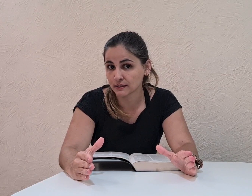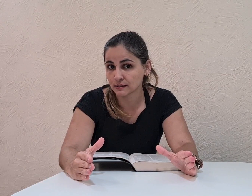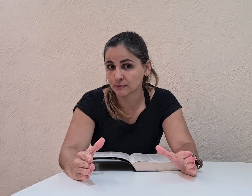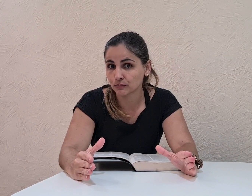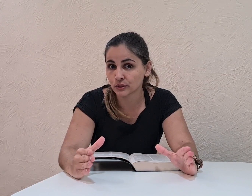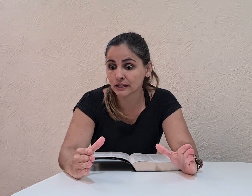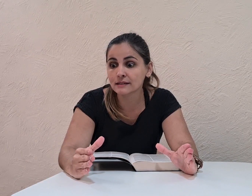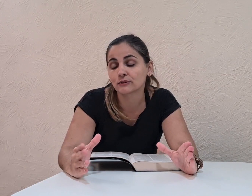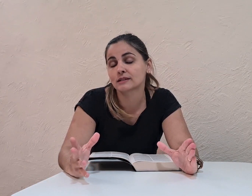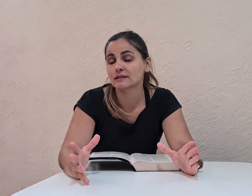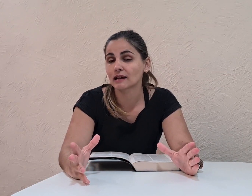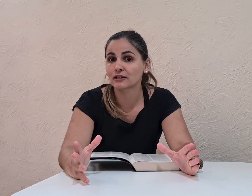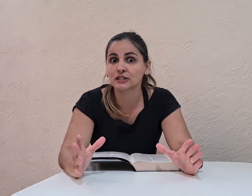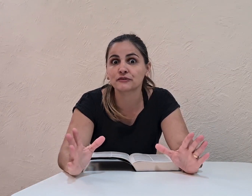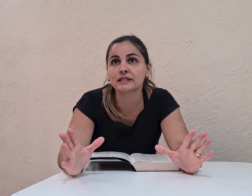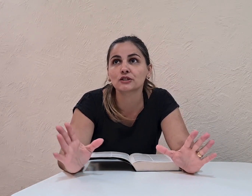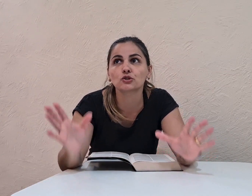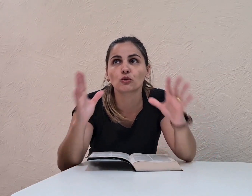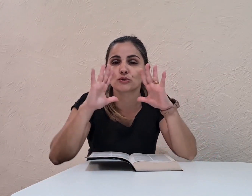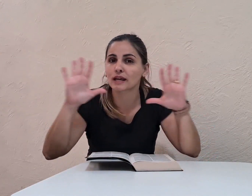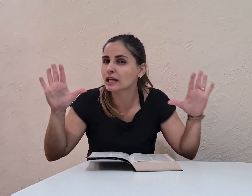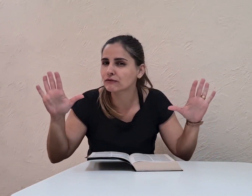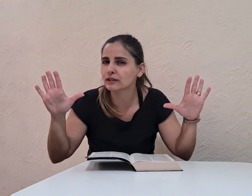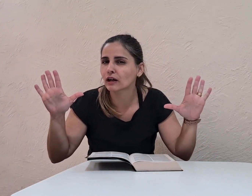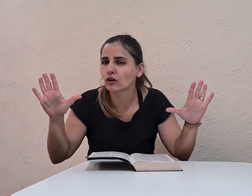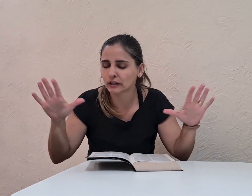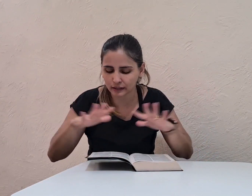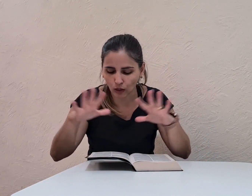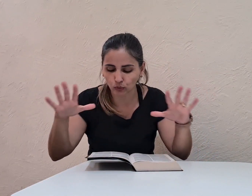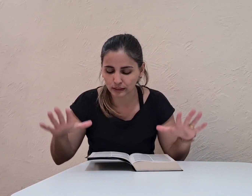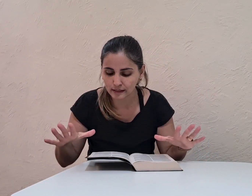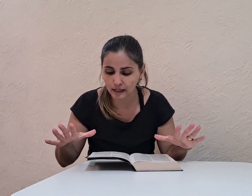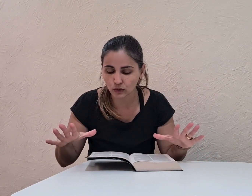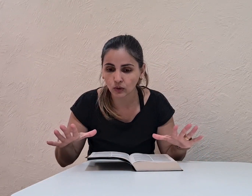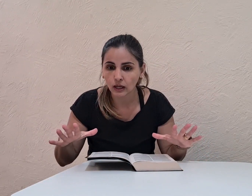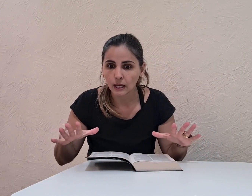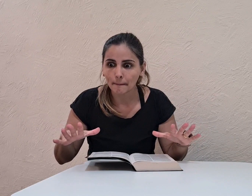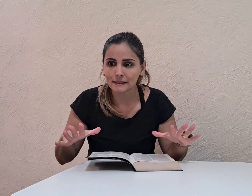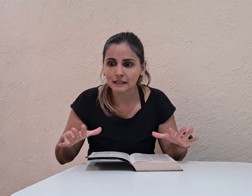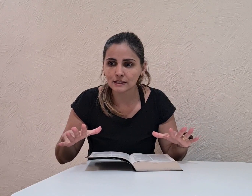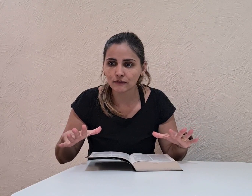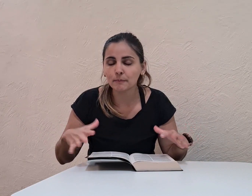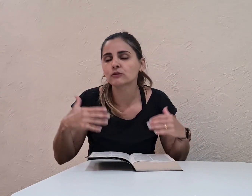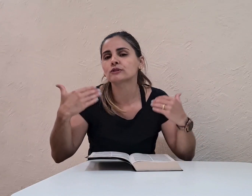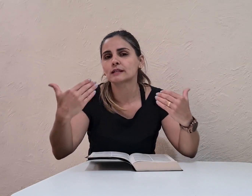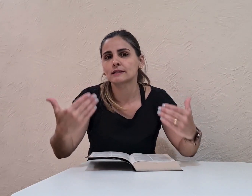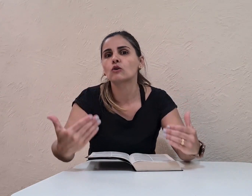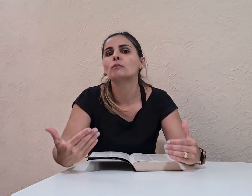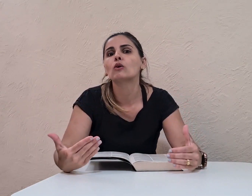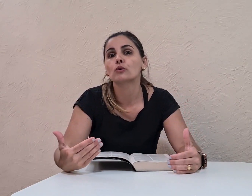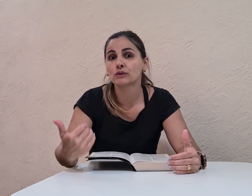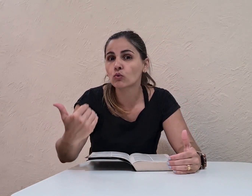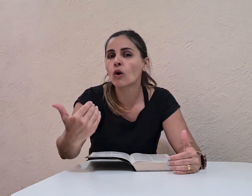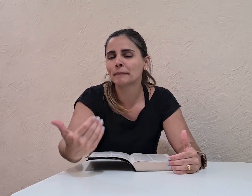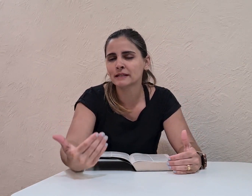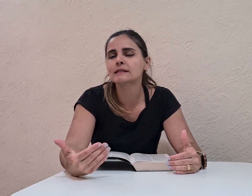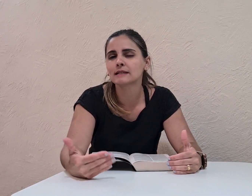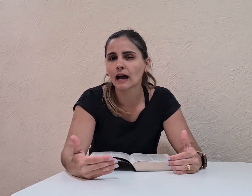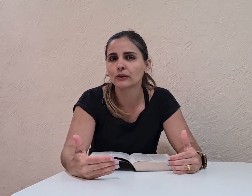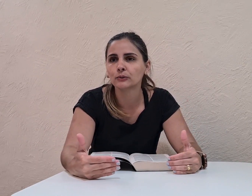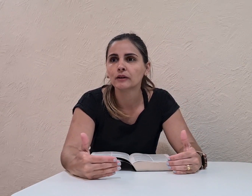muitas vezes. Por isso que eles são necessários. Às vezes a gente não consegue ver na hora que está acontecendo, mas eles vêm para nos trazer alguma coisa,